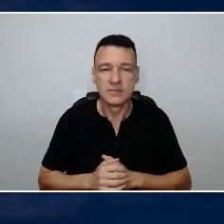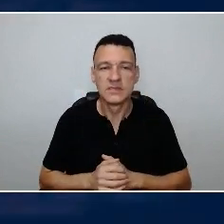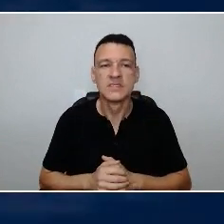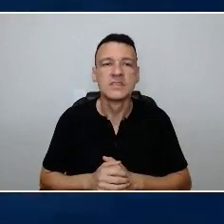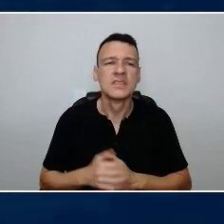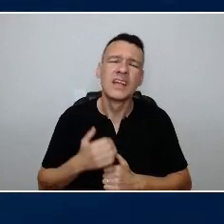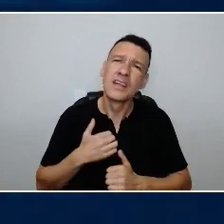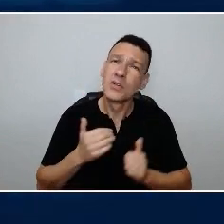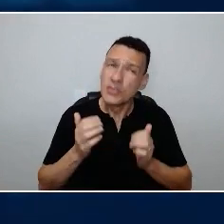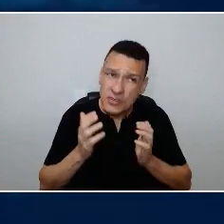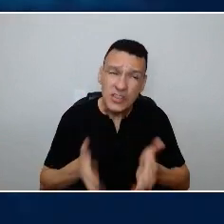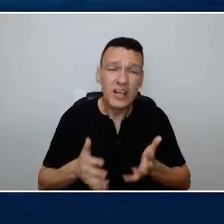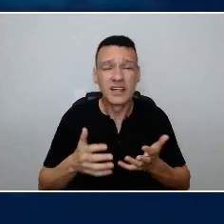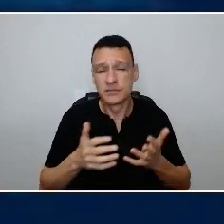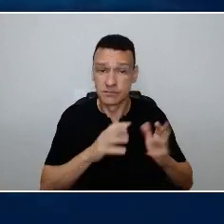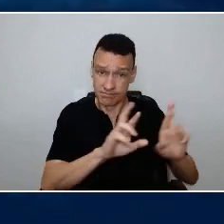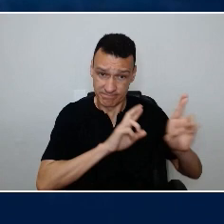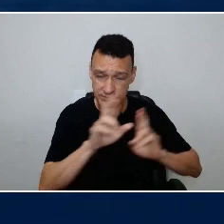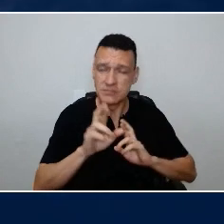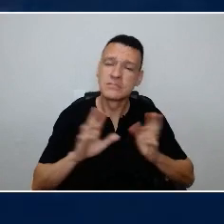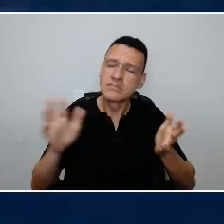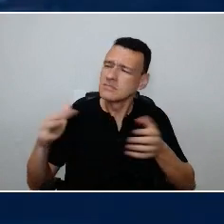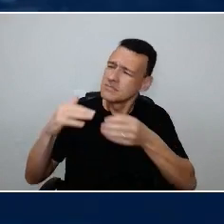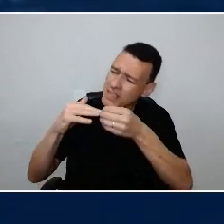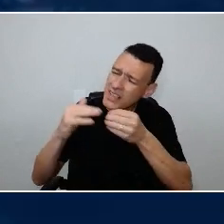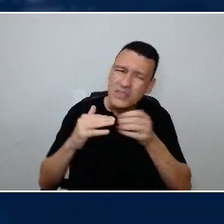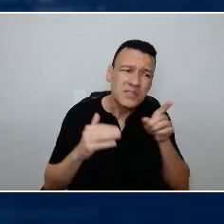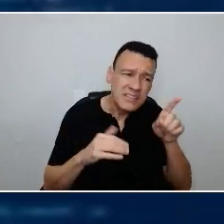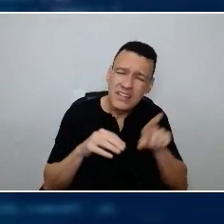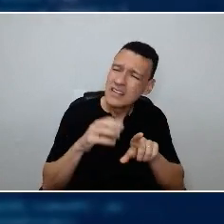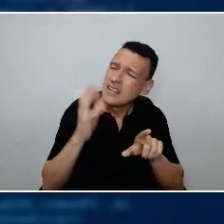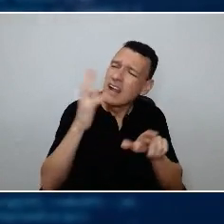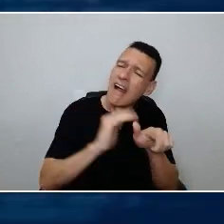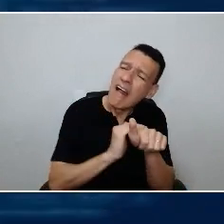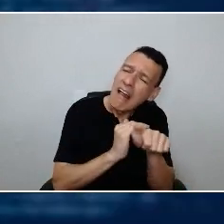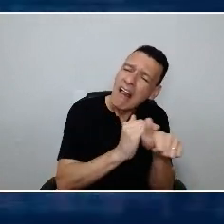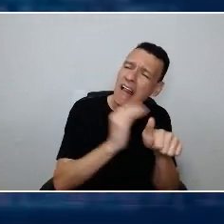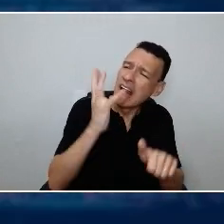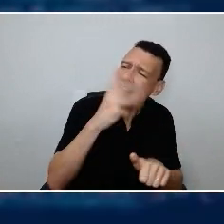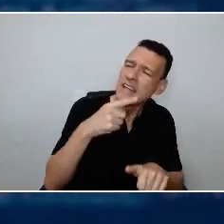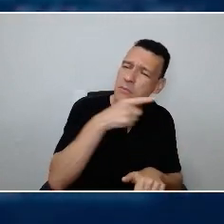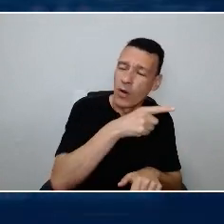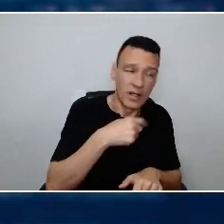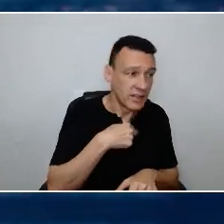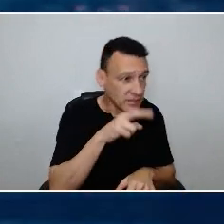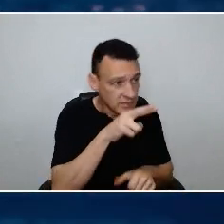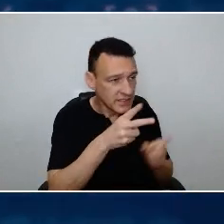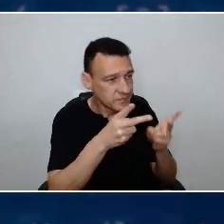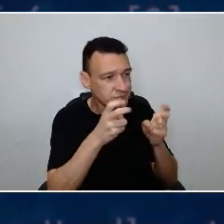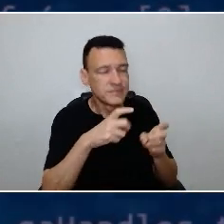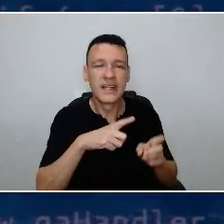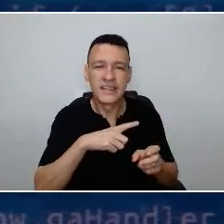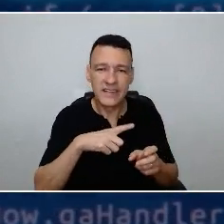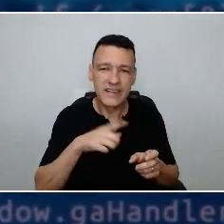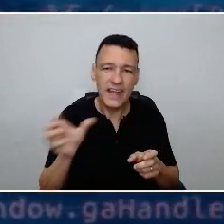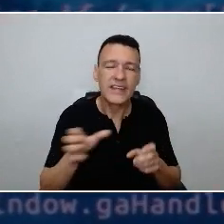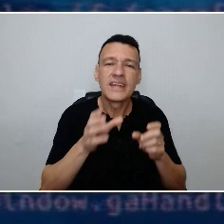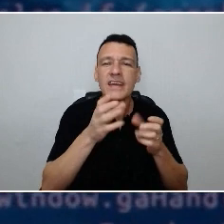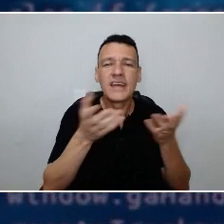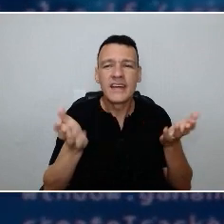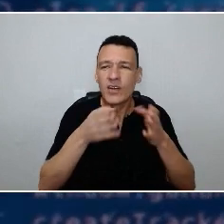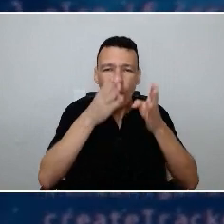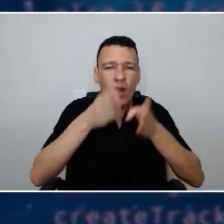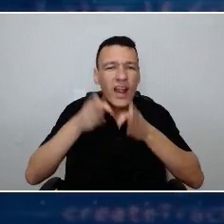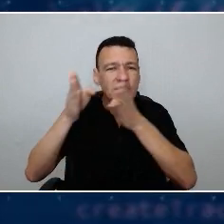meu banco tá lento eu vou ver tem literalmente 50 índices na na Collection aí tu não me ajuda né amigo então